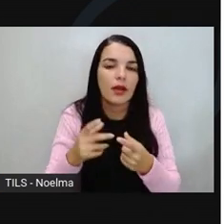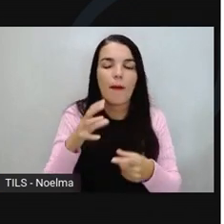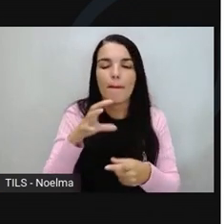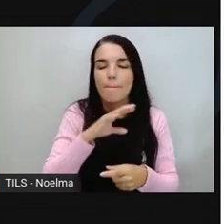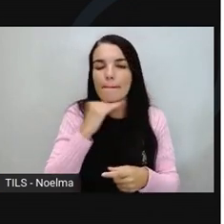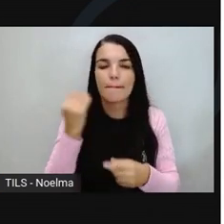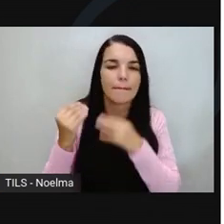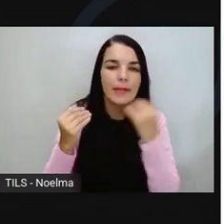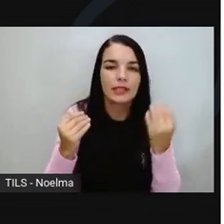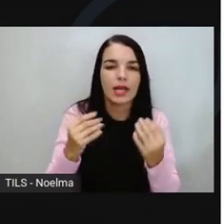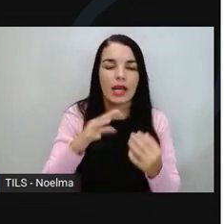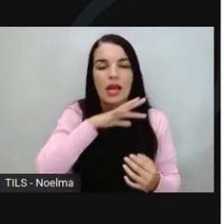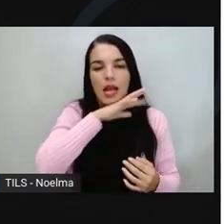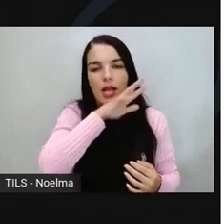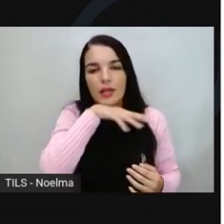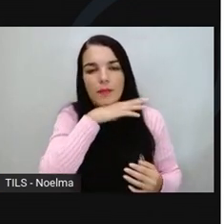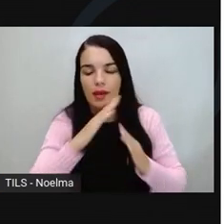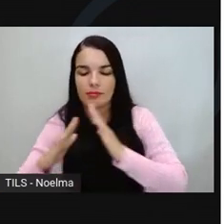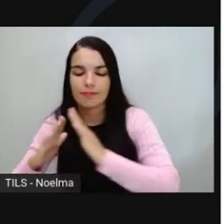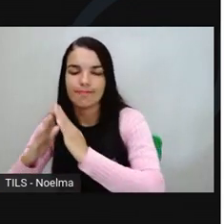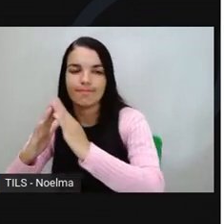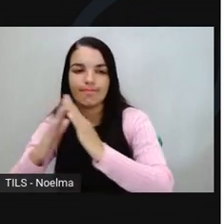animais domésticos.